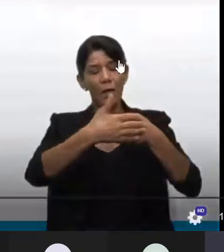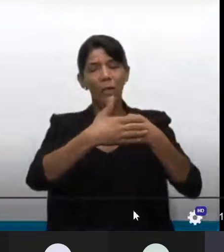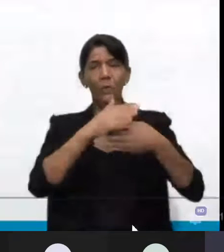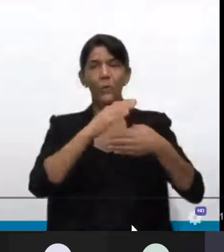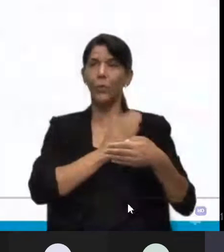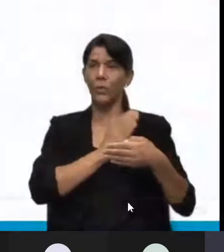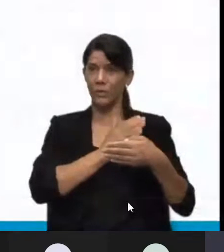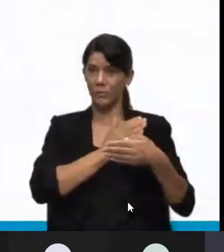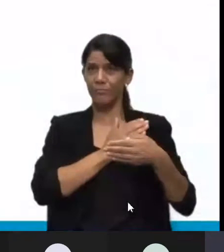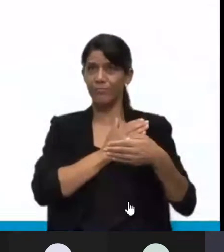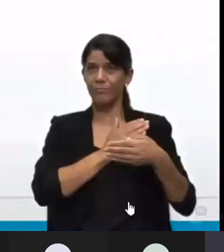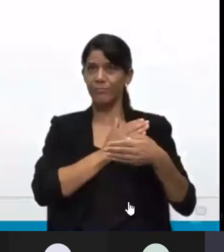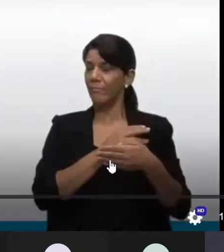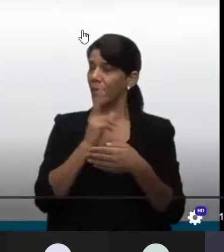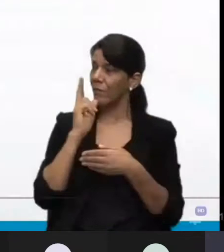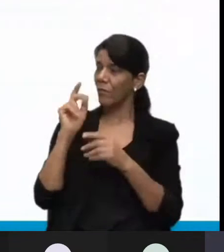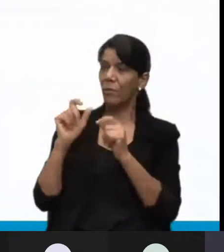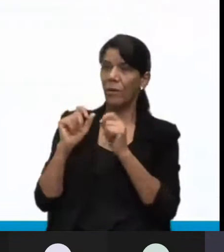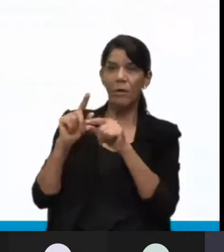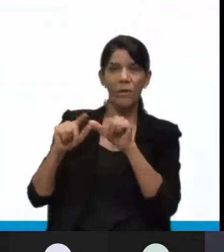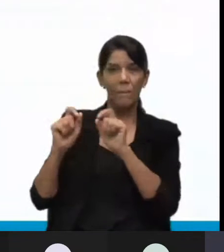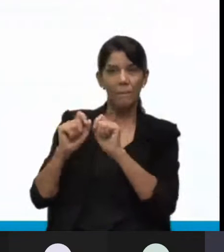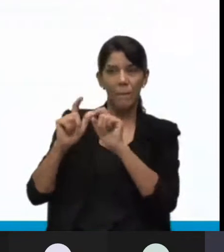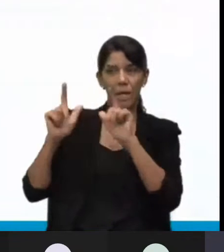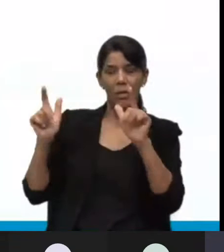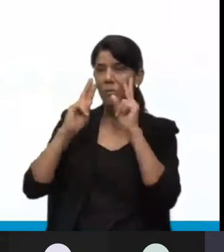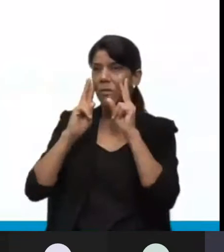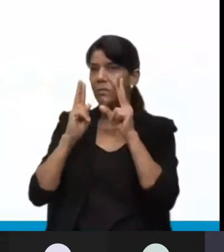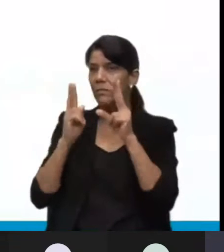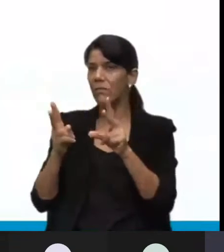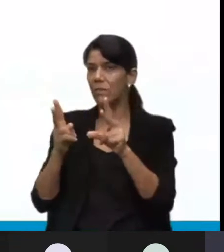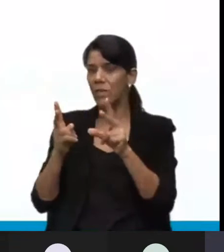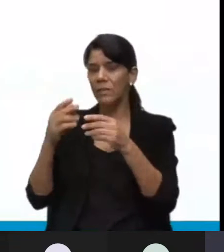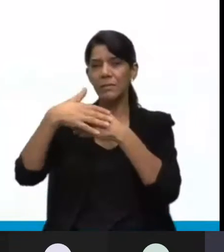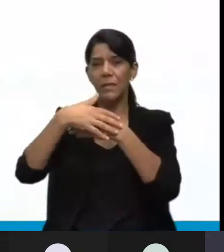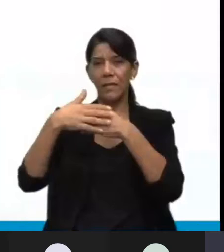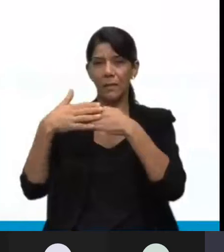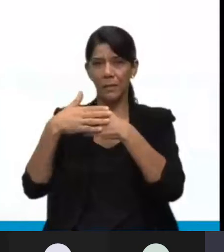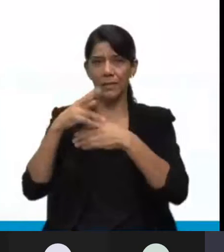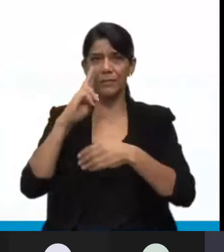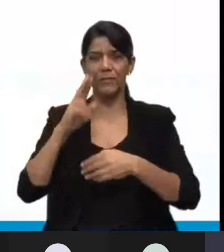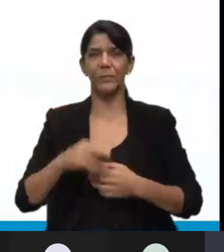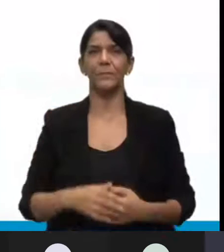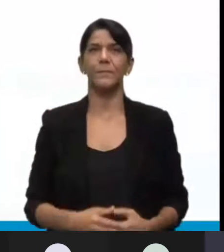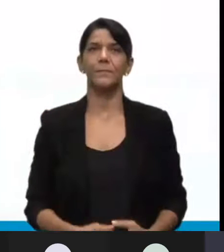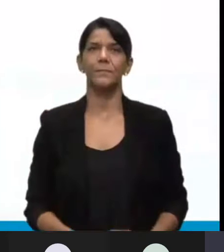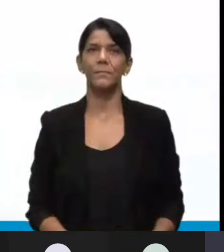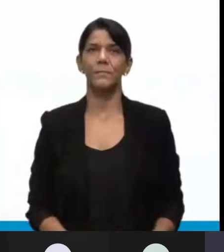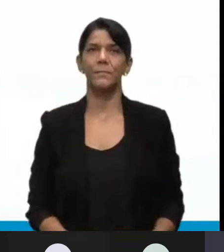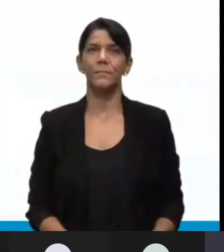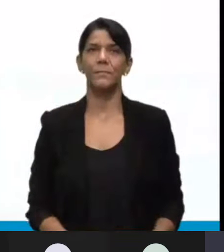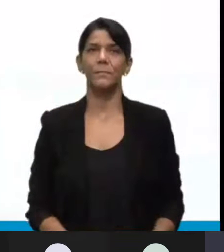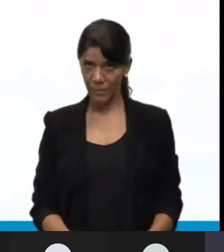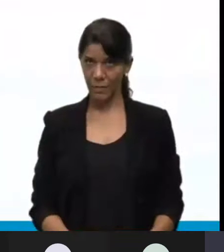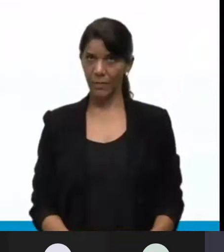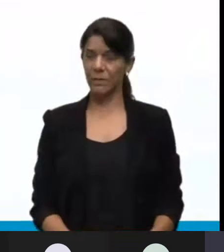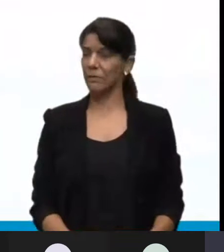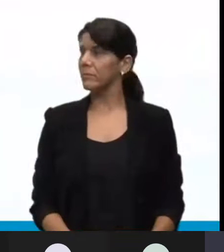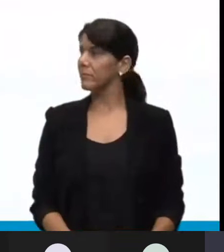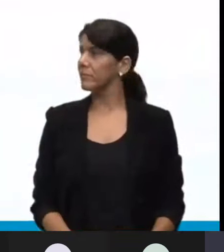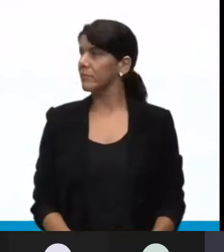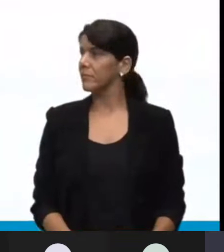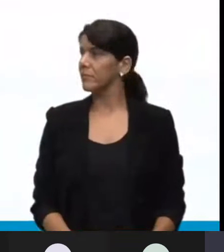Vamos colocar, então, em maior aumento, para a gente observar ali essas camadas. Então, aqui no maior aumento, né, eu vou ter